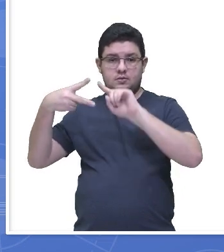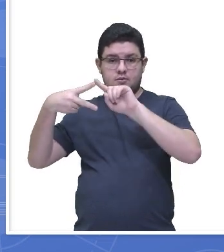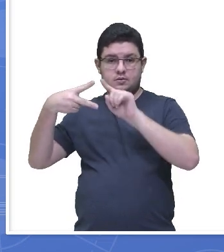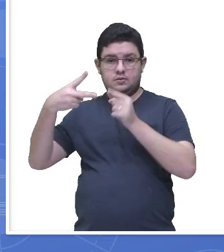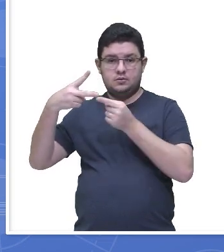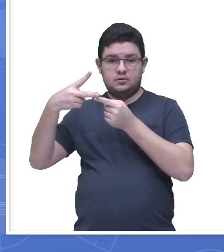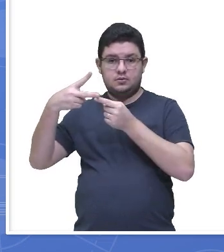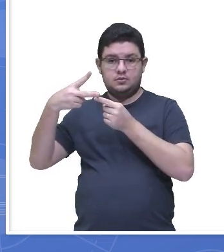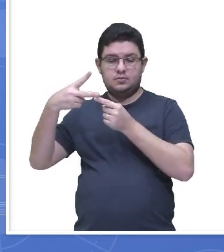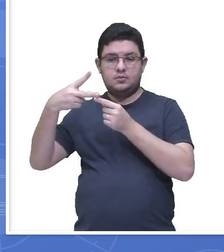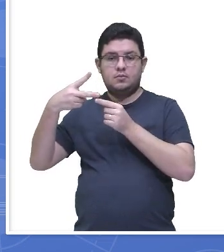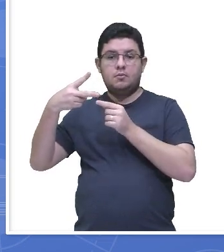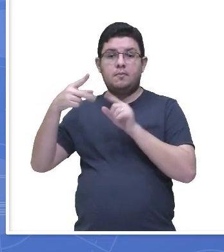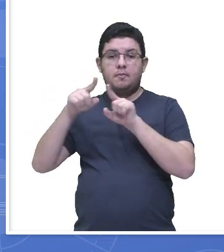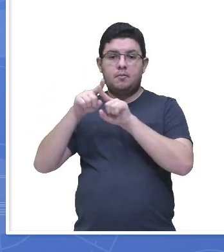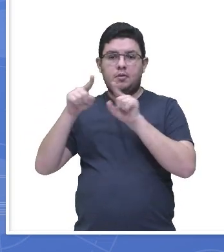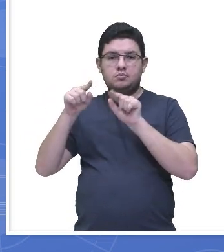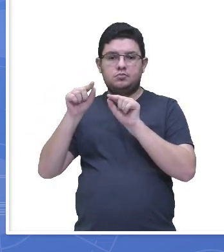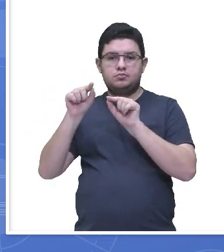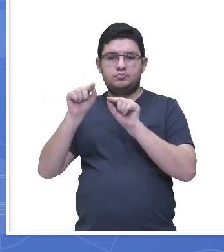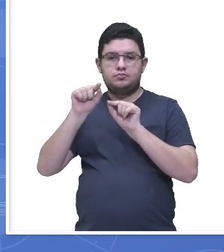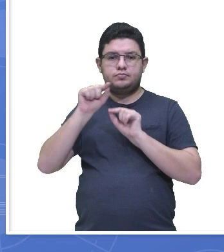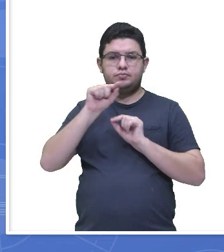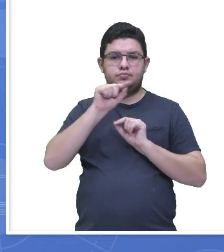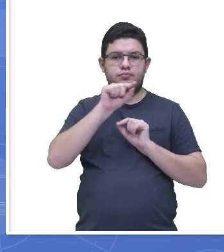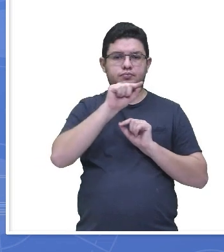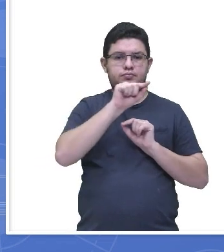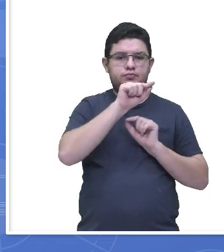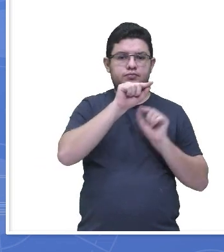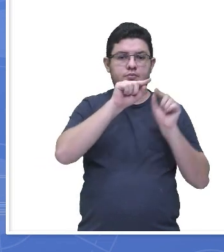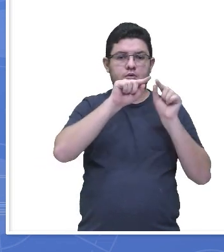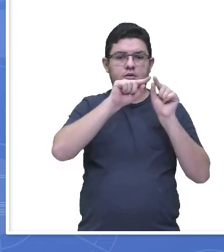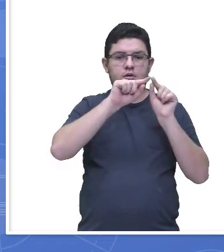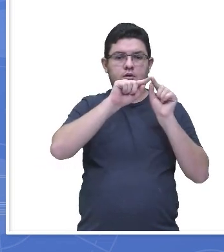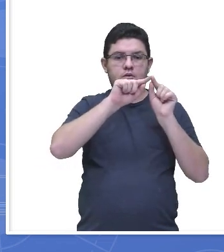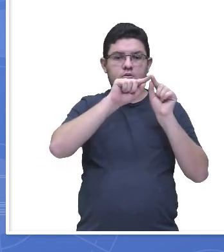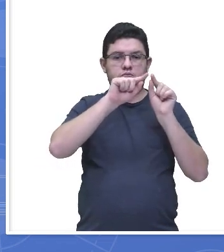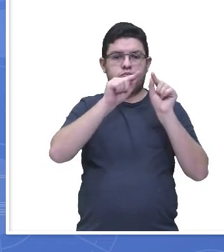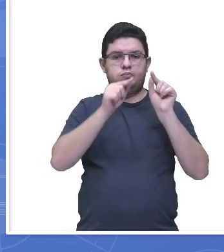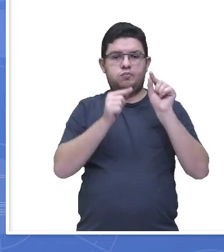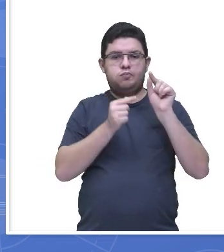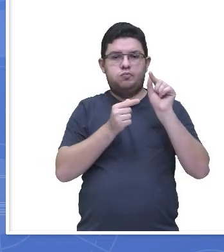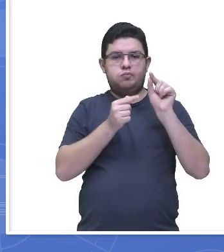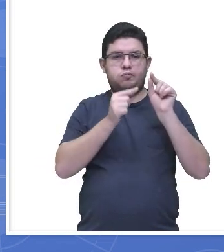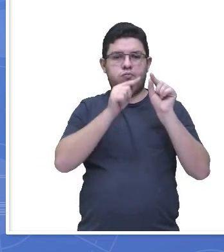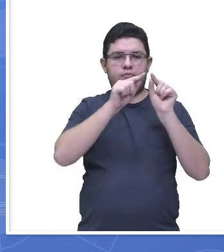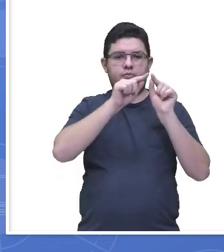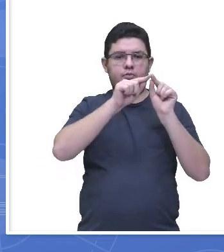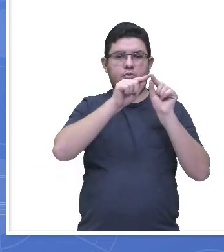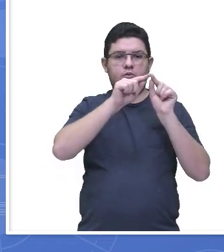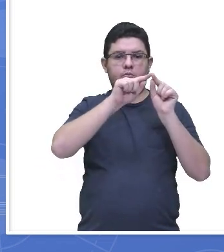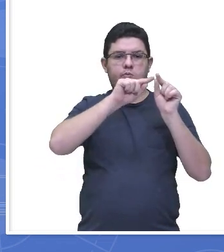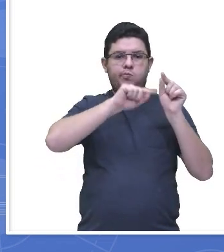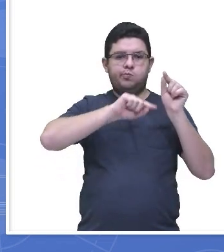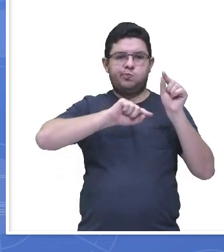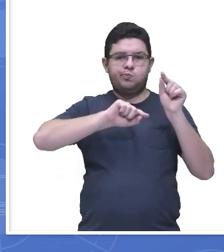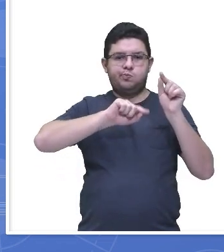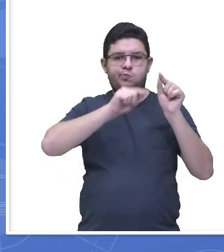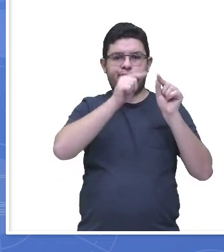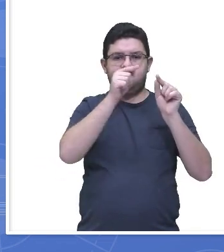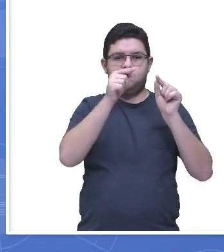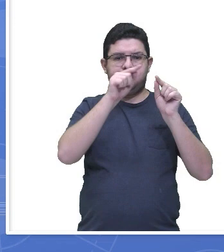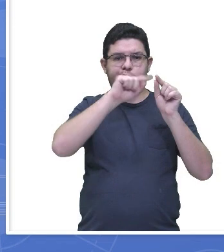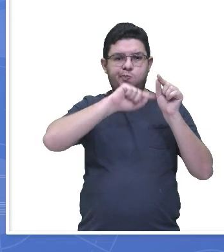você dividir lá o valor do ΔS que aparece aqui pelo valor do ΔT que aparece nesse eixo